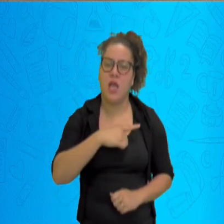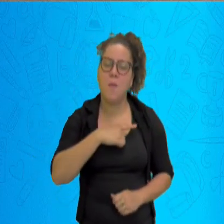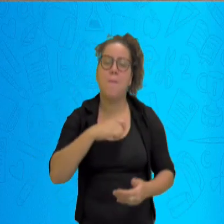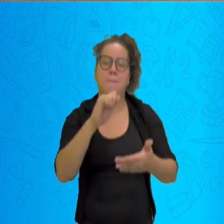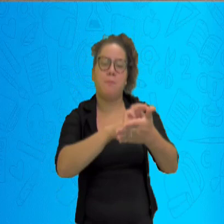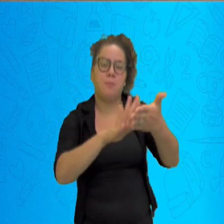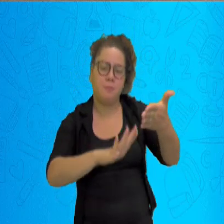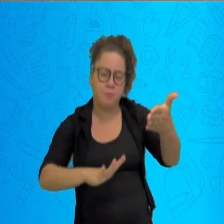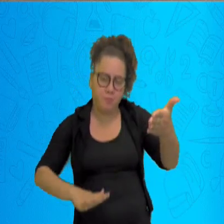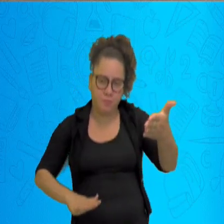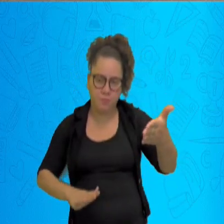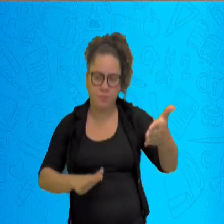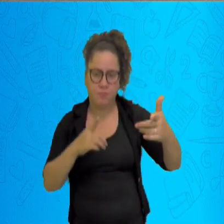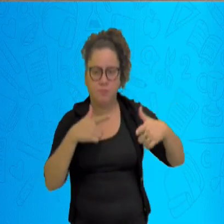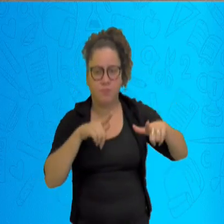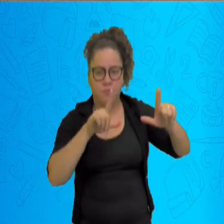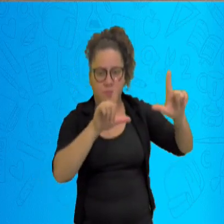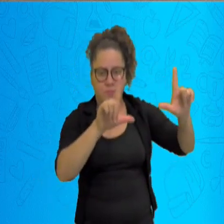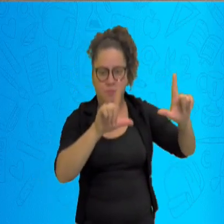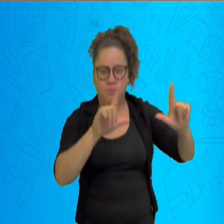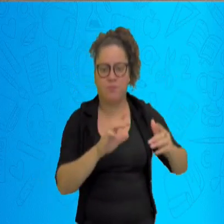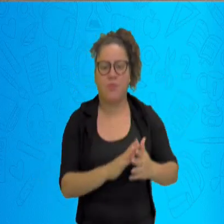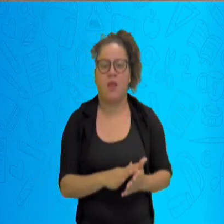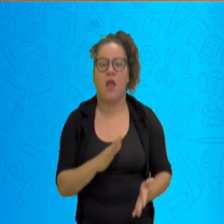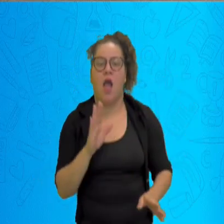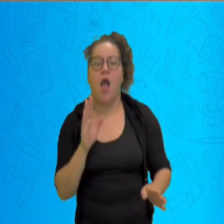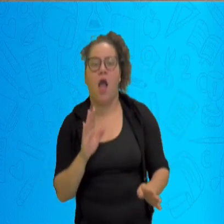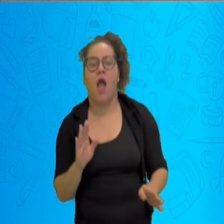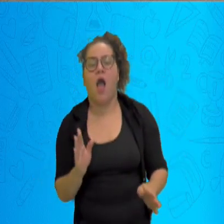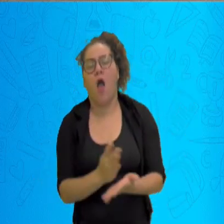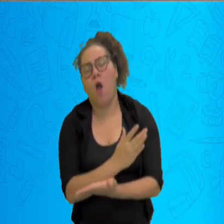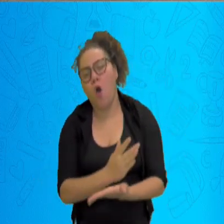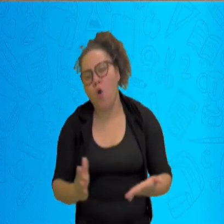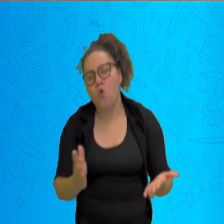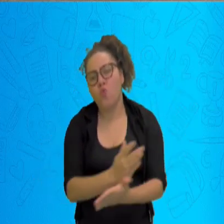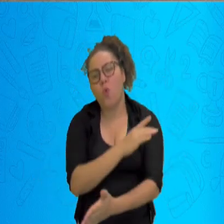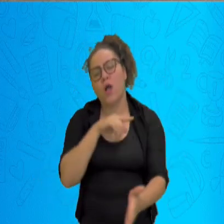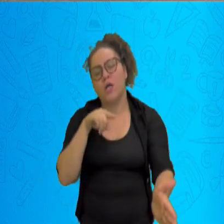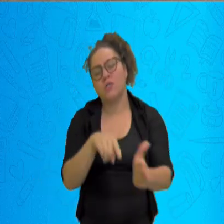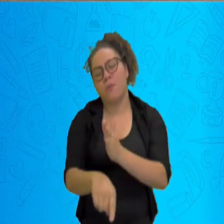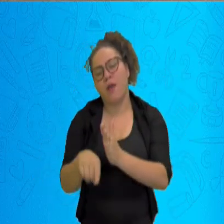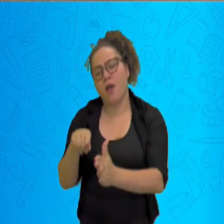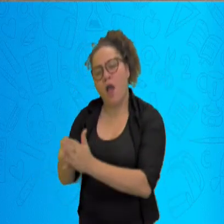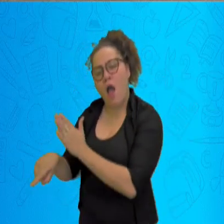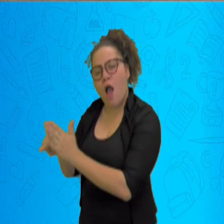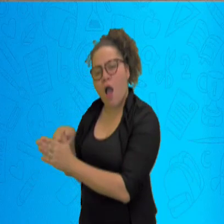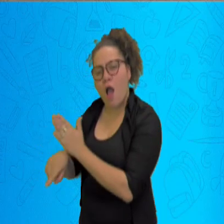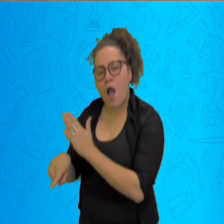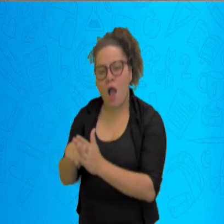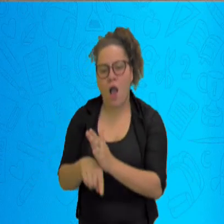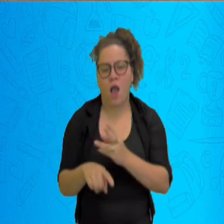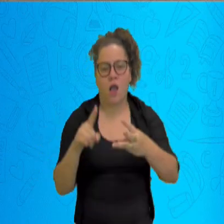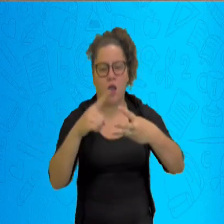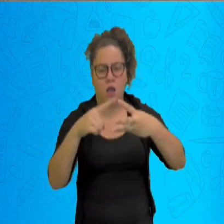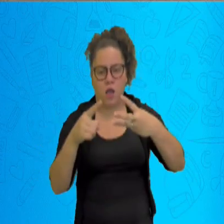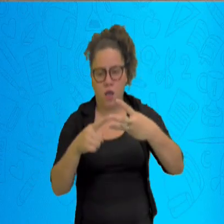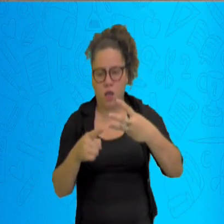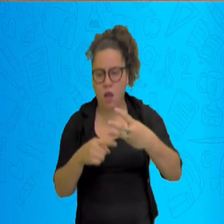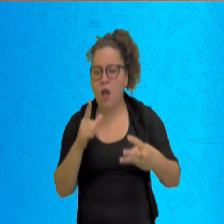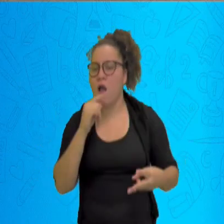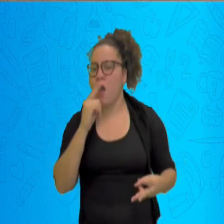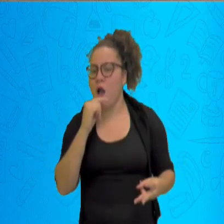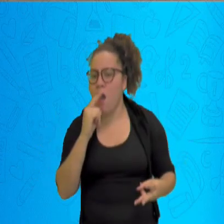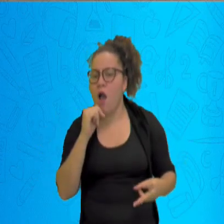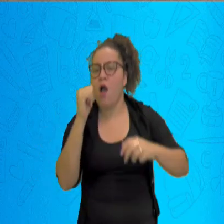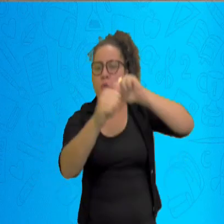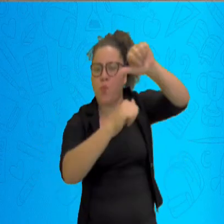postada na plataforma SMED GV, algumas perguntas sobre o estado líquido, sólido e gasoso que